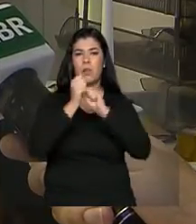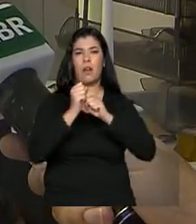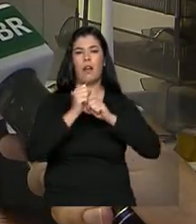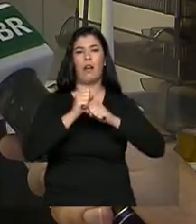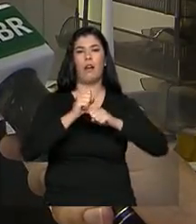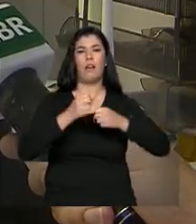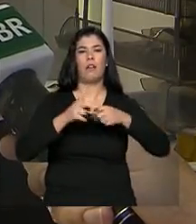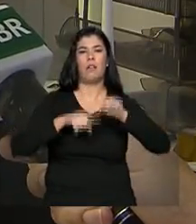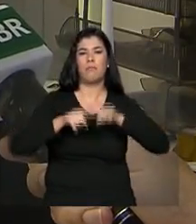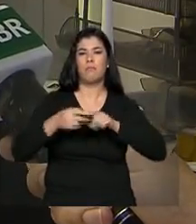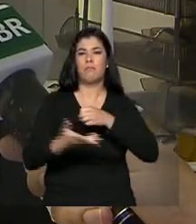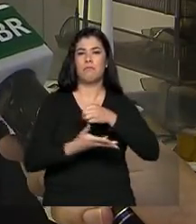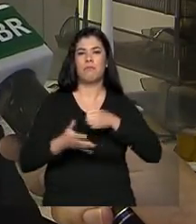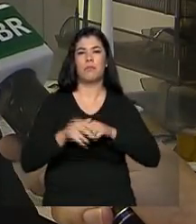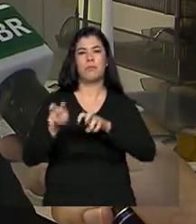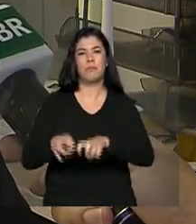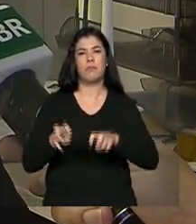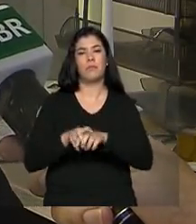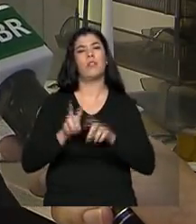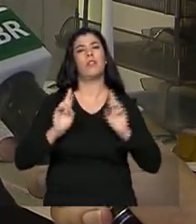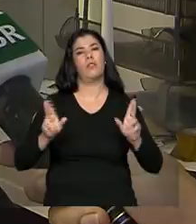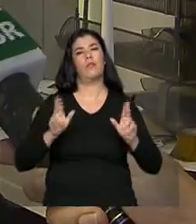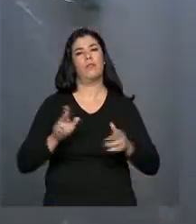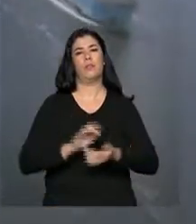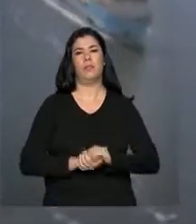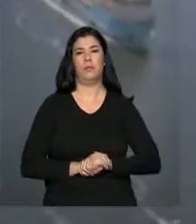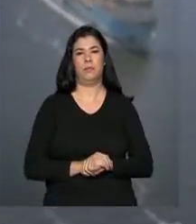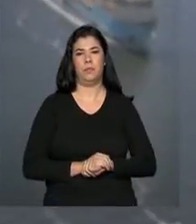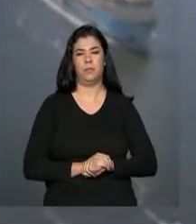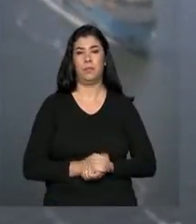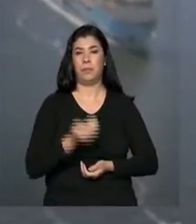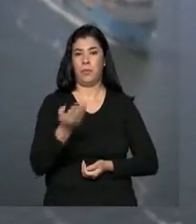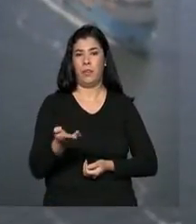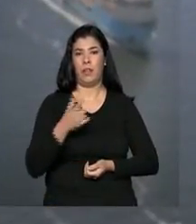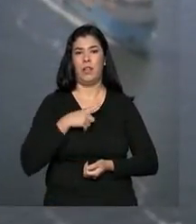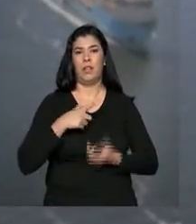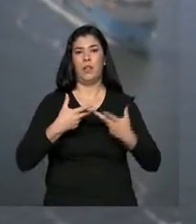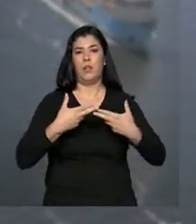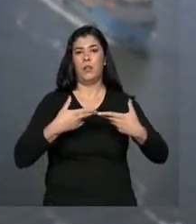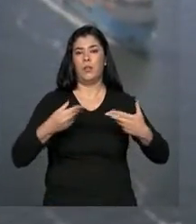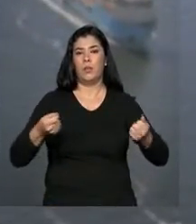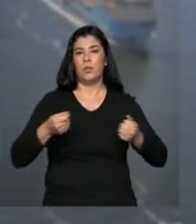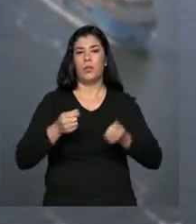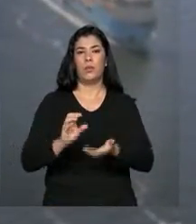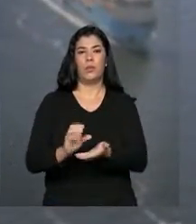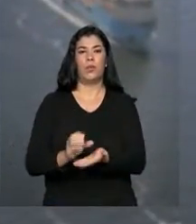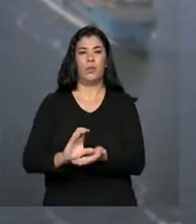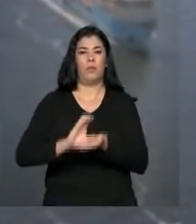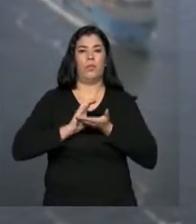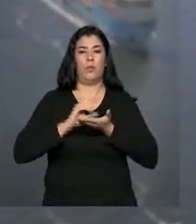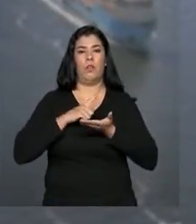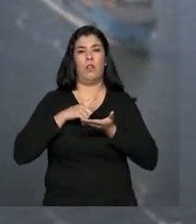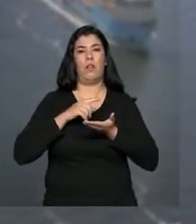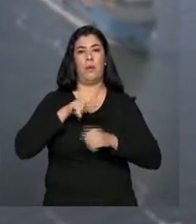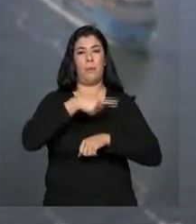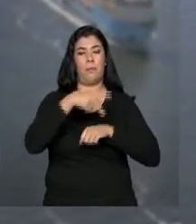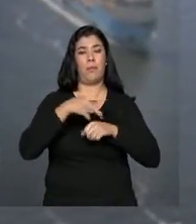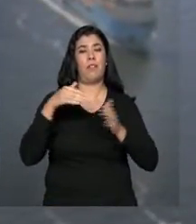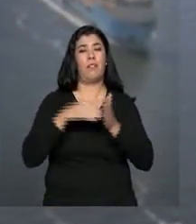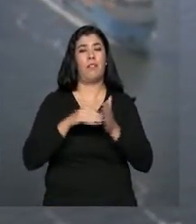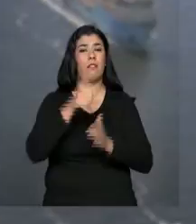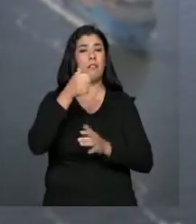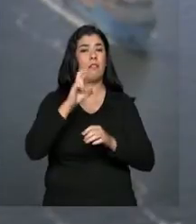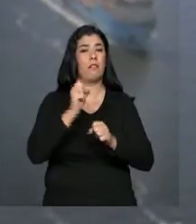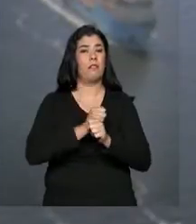agrícolas, fazem muita diferença para os agricultores familiares desse país. As condições de crédito são facilitadas. Os países têm até